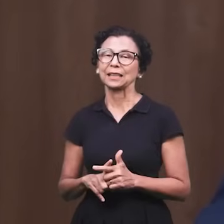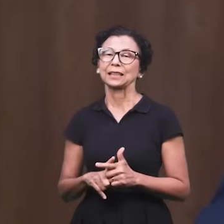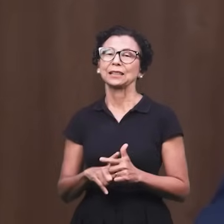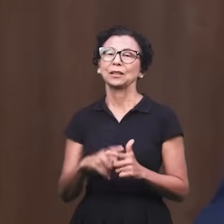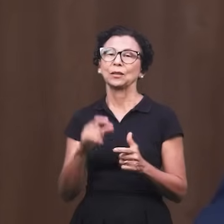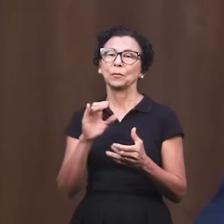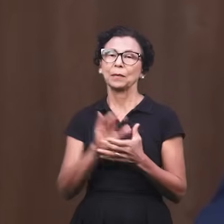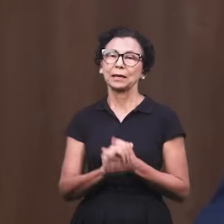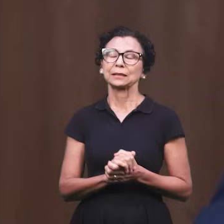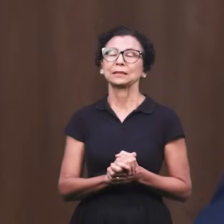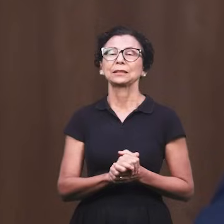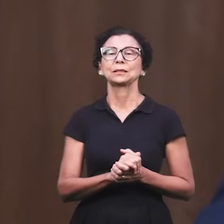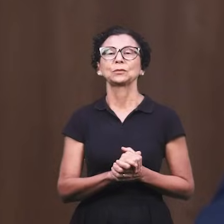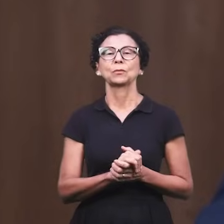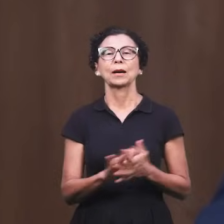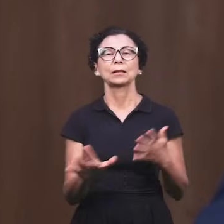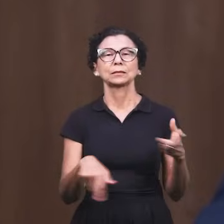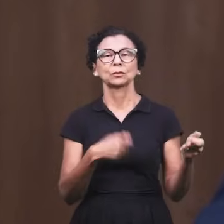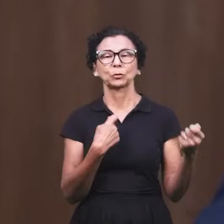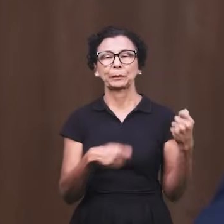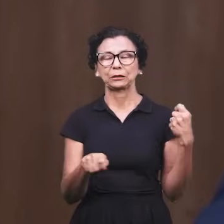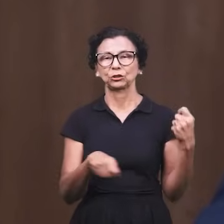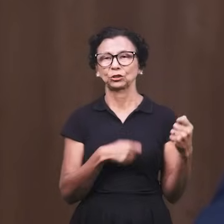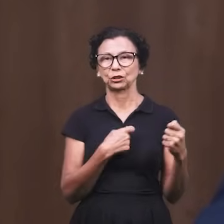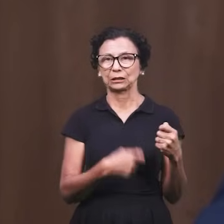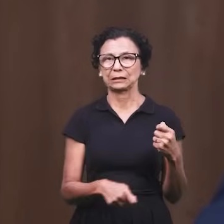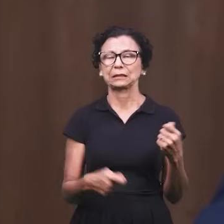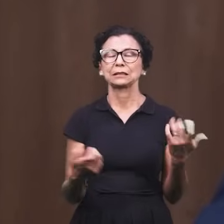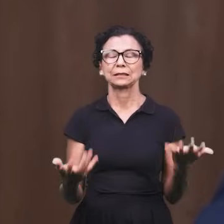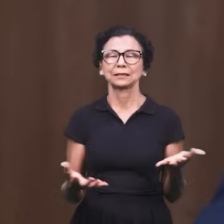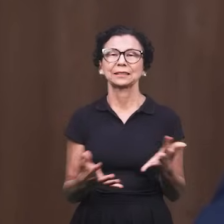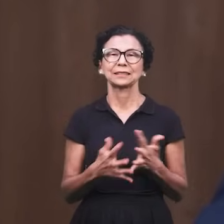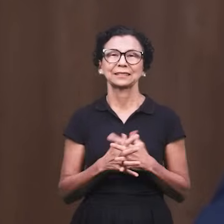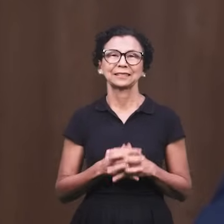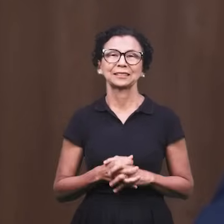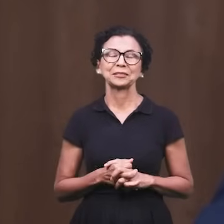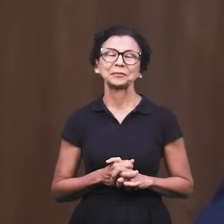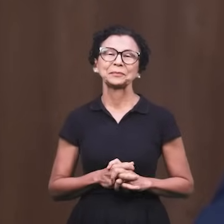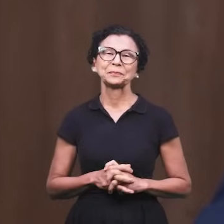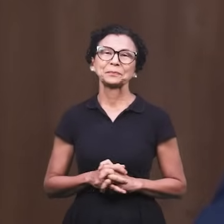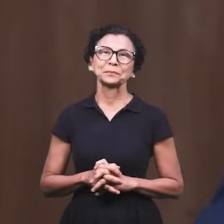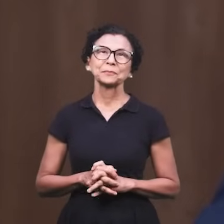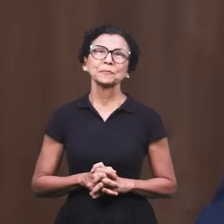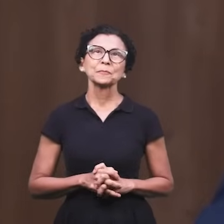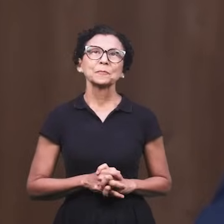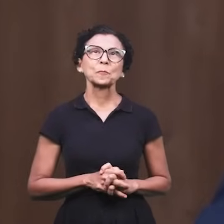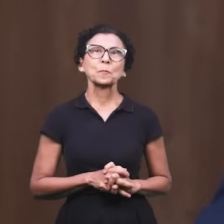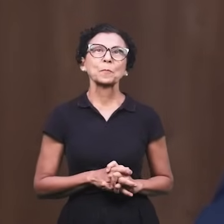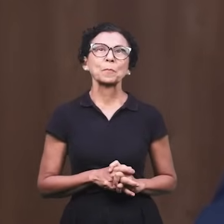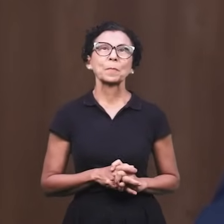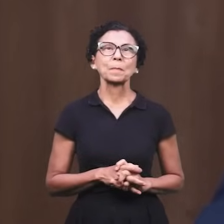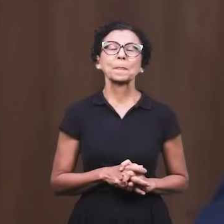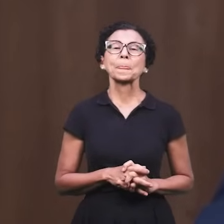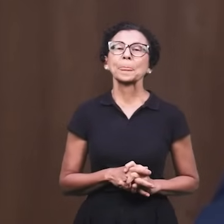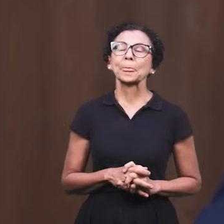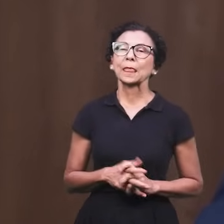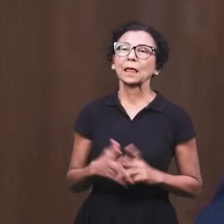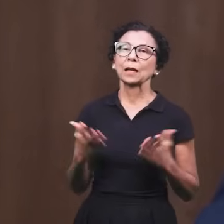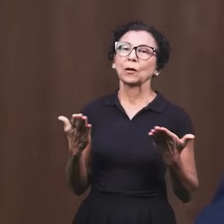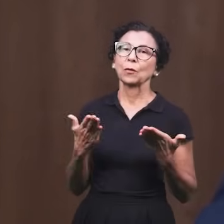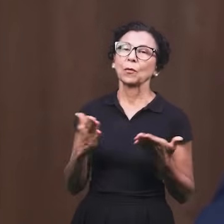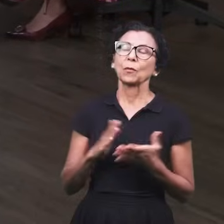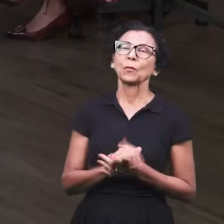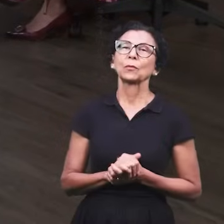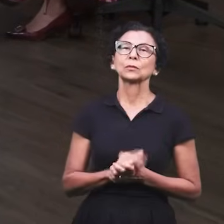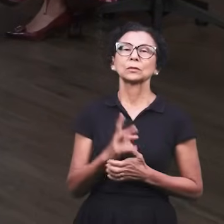uma serva, hoje é uma senhora. Glórias a Deus. Mais uma jovem, passaram-se muitos anos, eu era um jovem pastor nessa época, e hoje ela está na presença